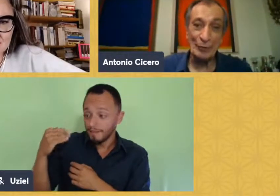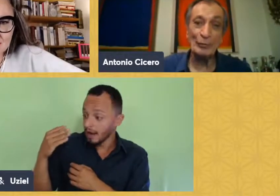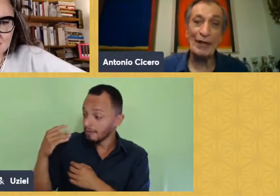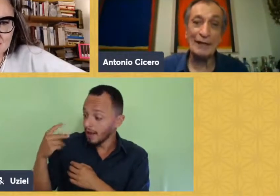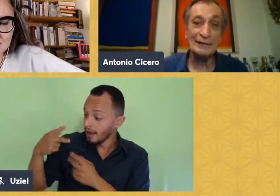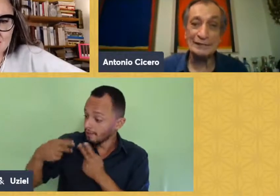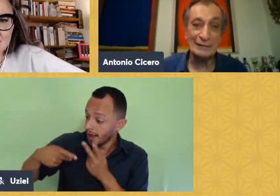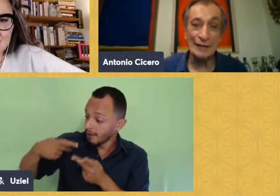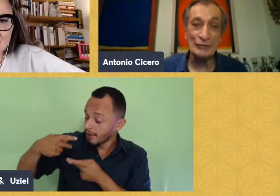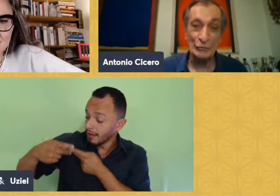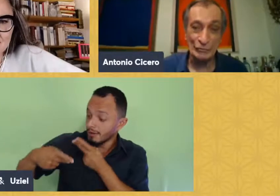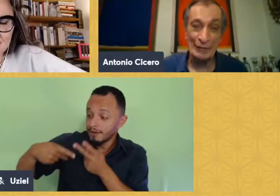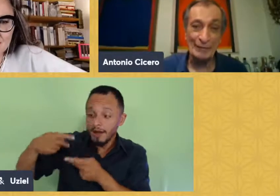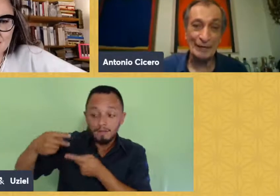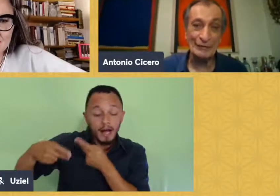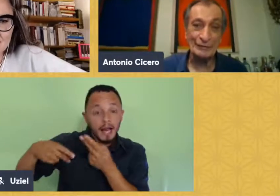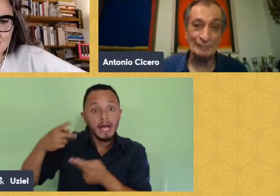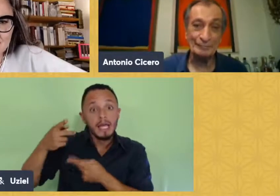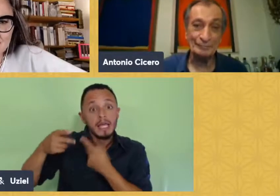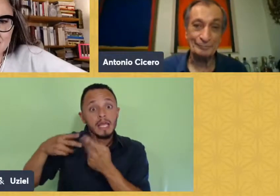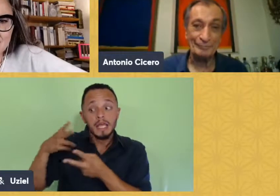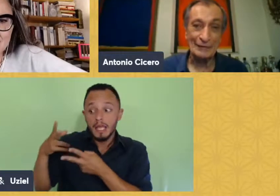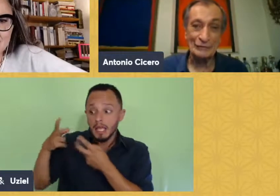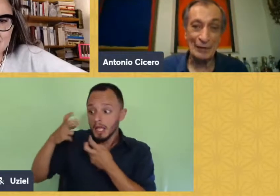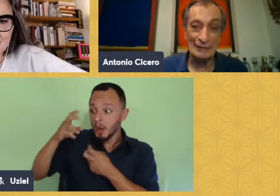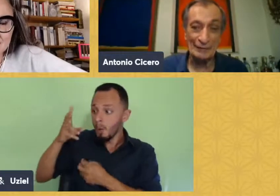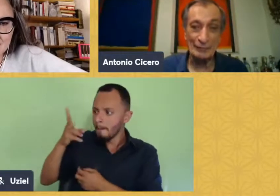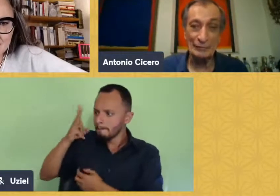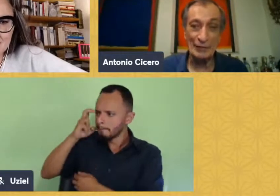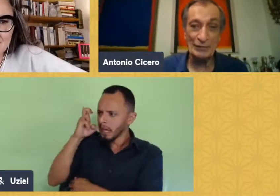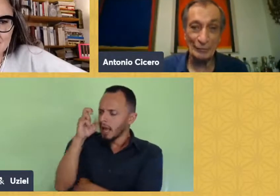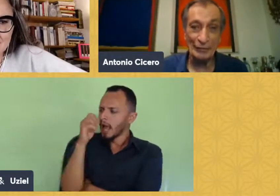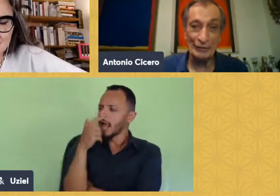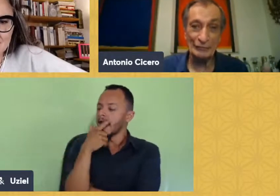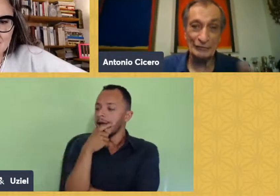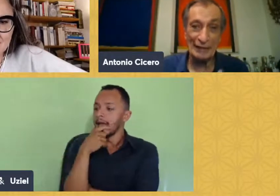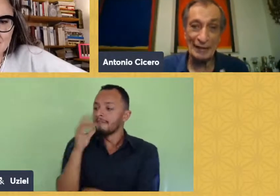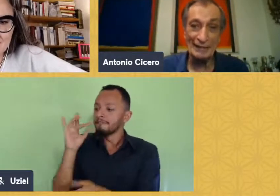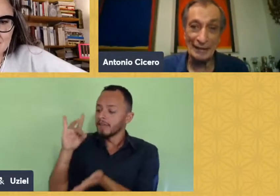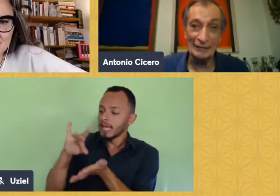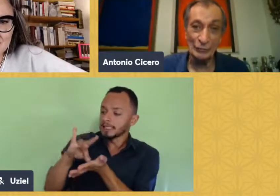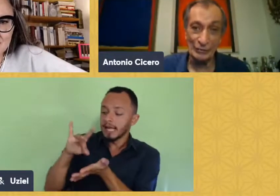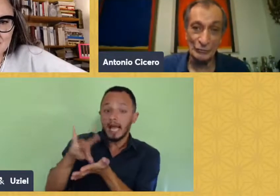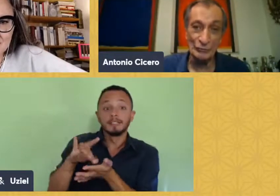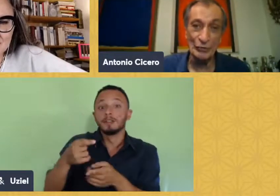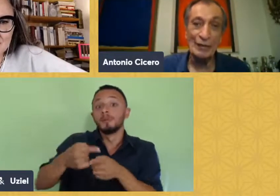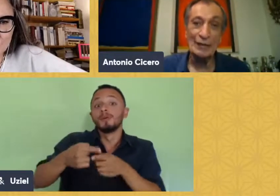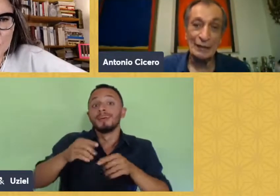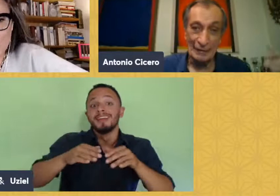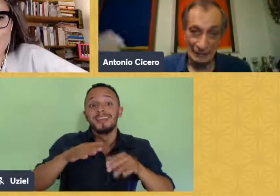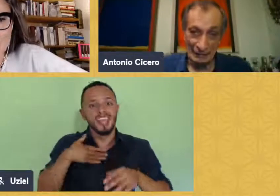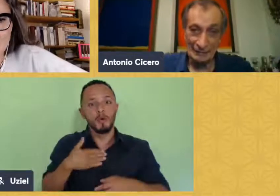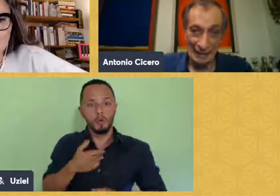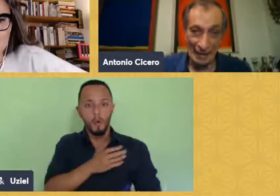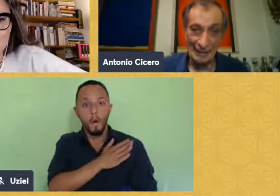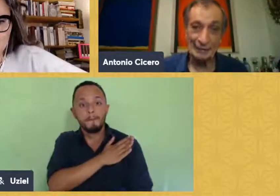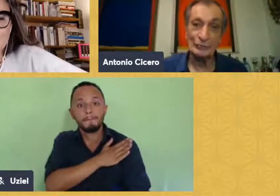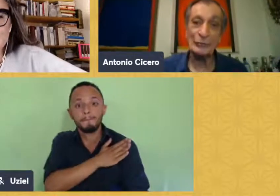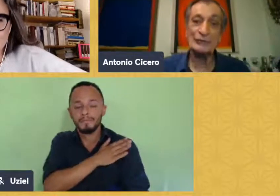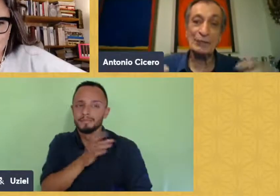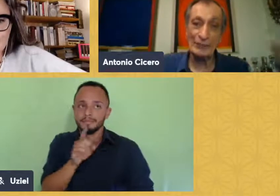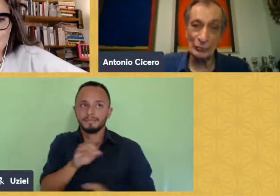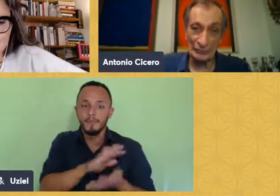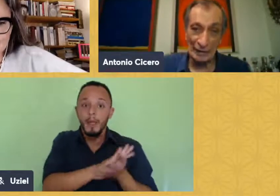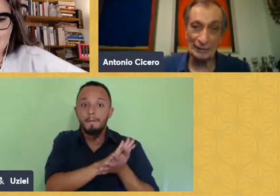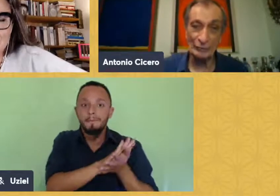coisas populares injustamente, simplesmente porque eu tinha herdado isso... Um preconceito.